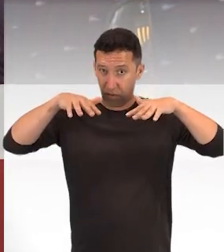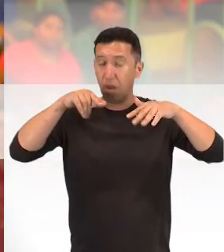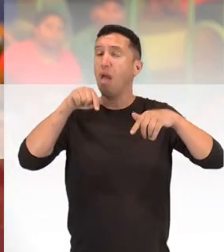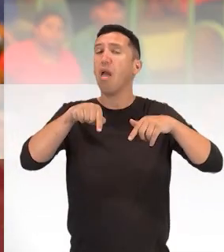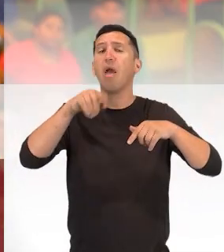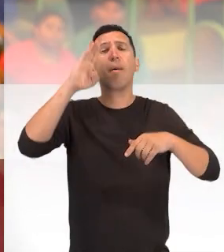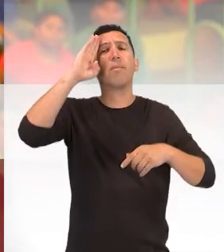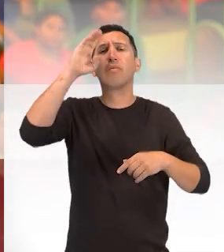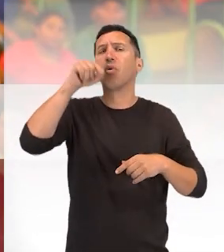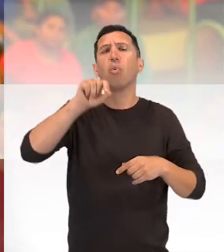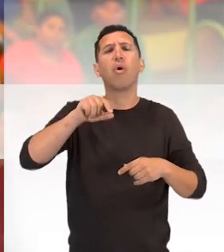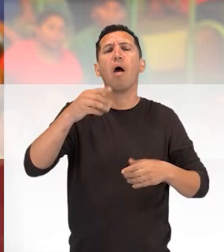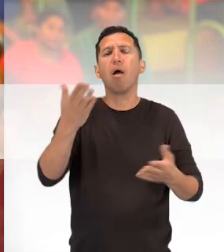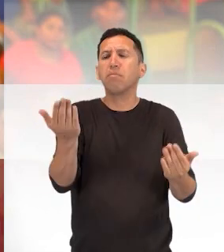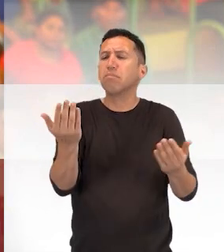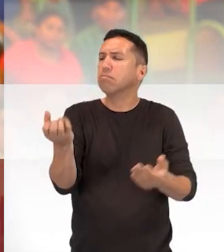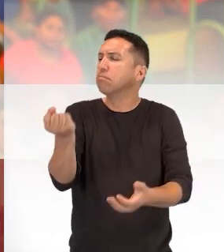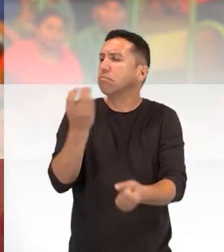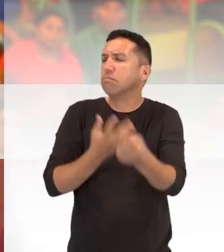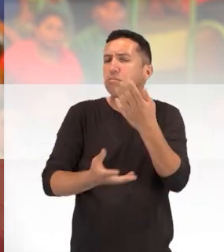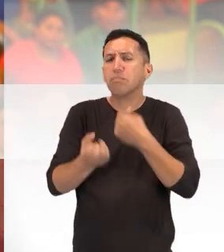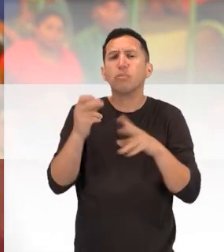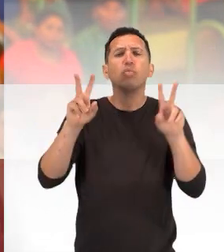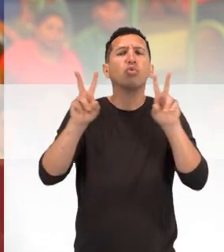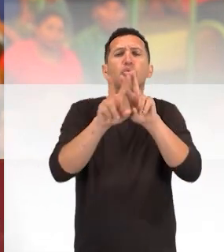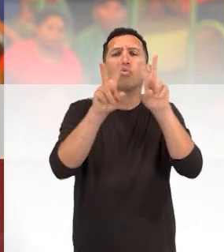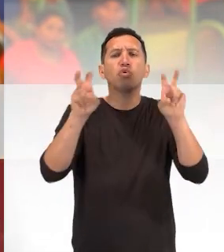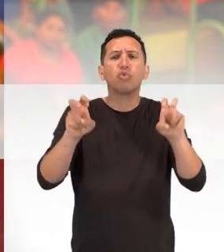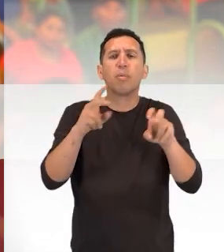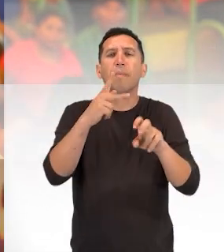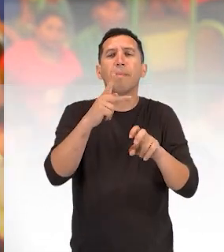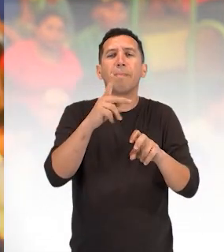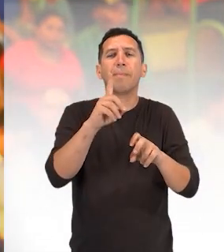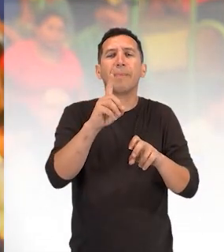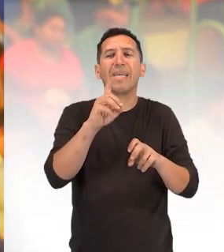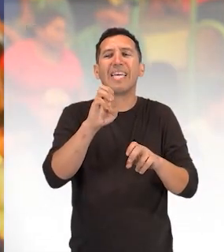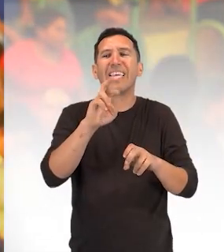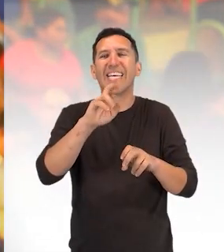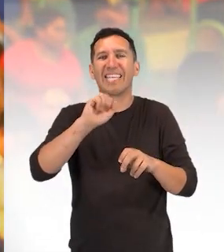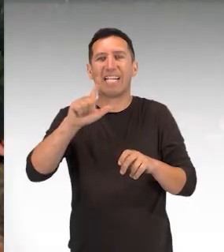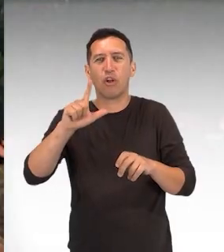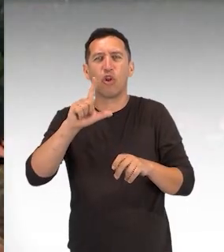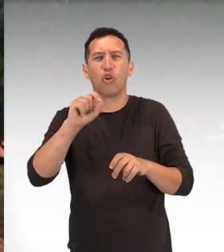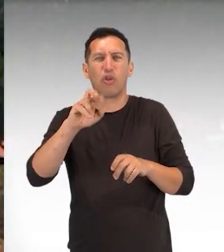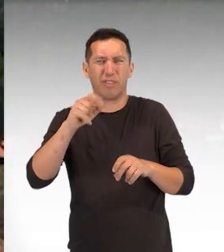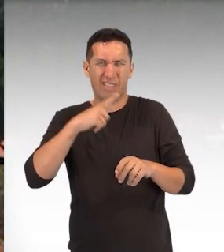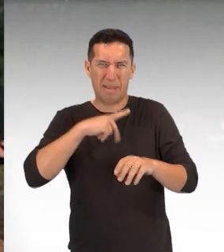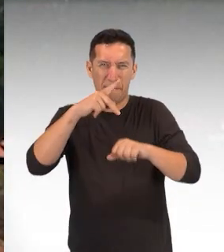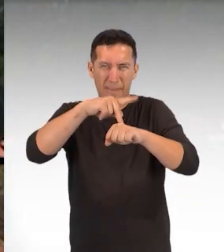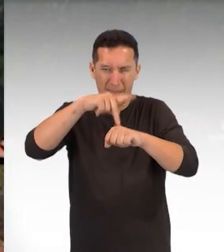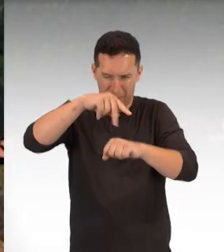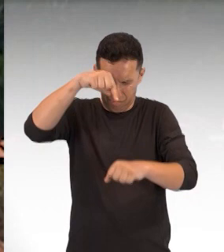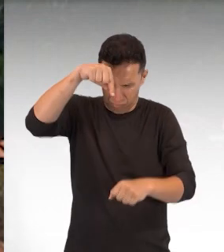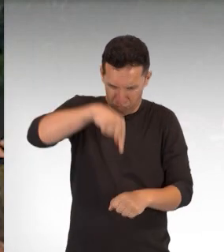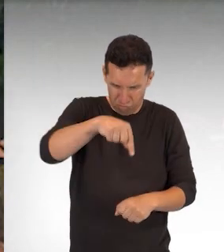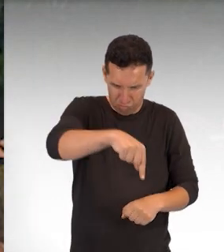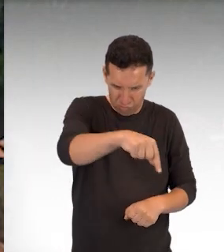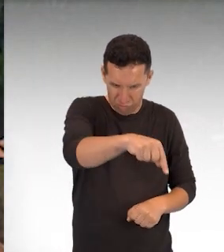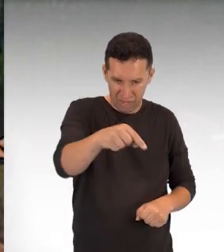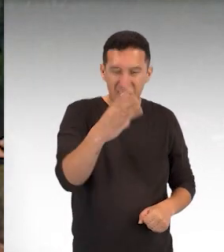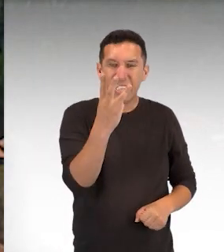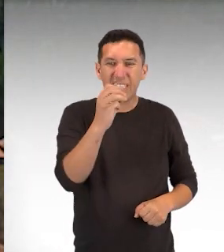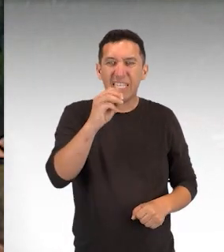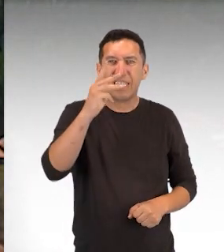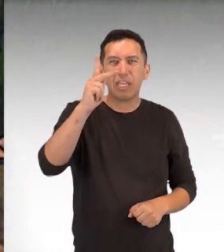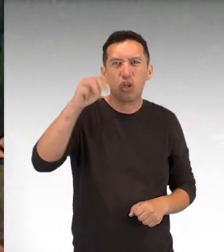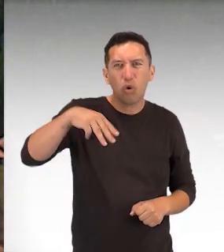pública, que tinha como principal objetivo ouvi-los sobre o derrocamento do Pedral do Lourenço, um aglomerado de rochas no trecho de cerca